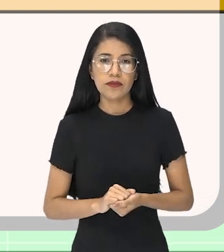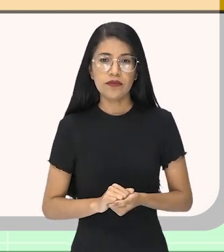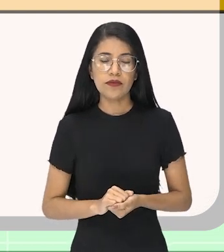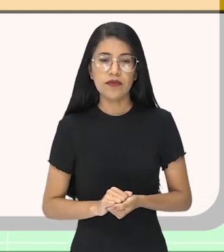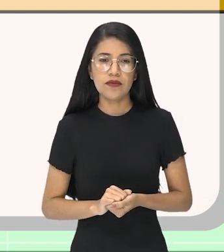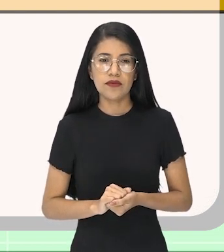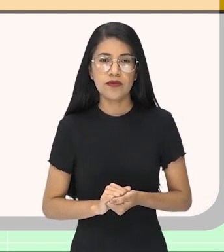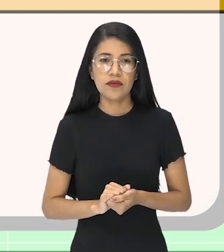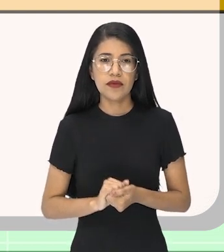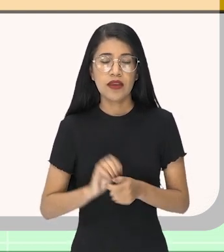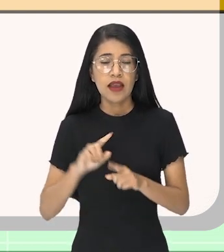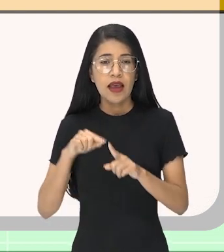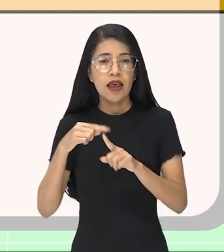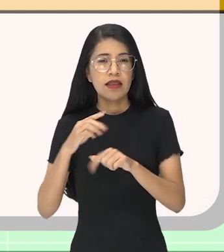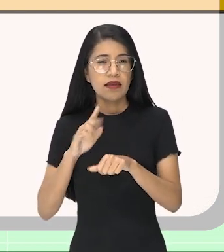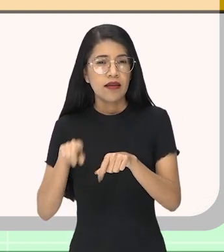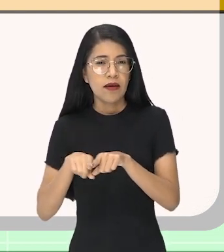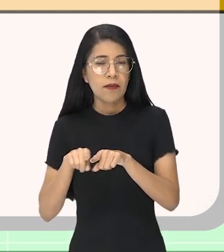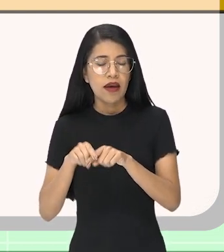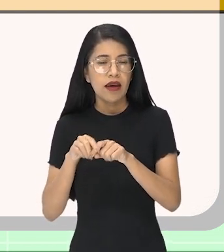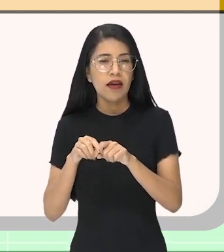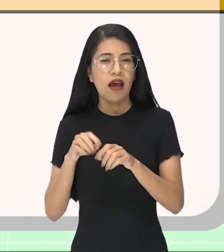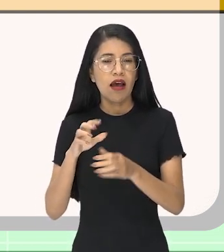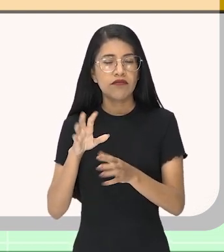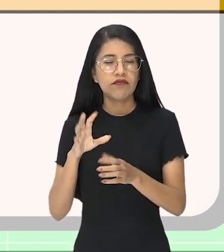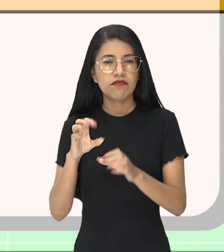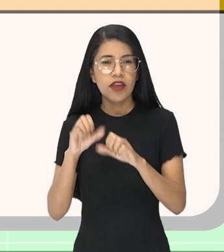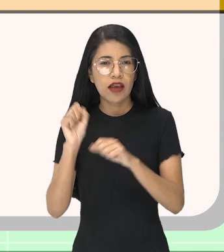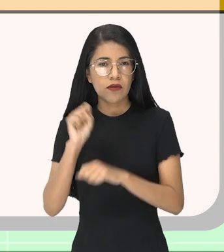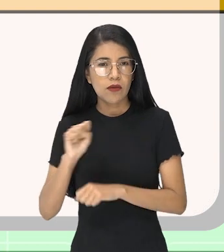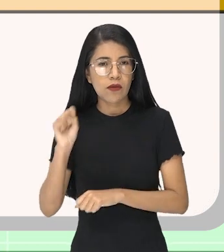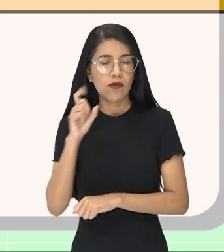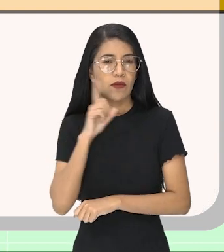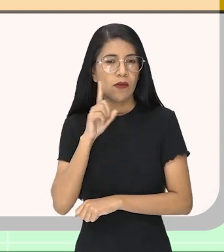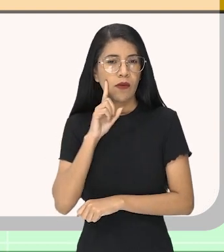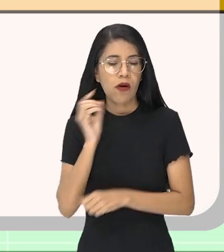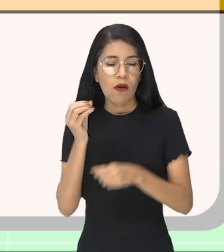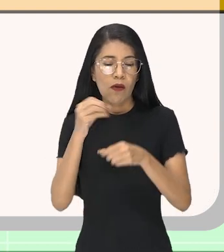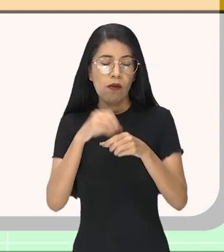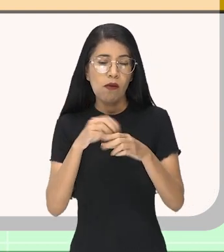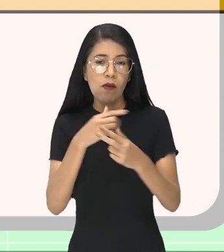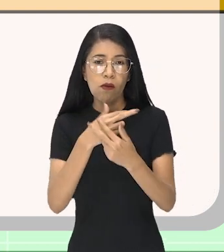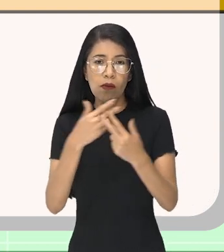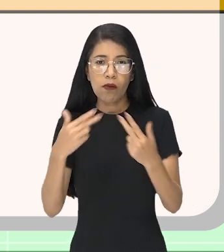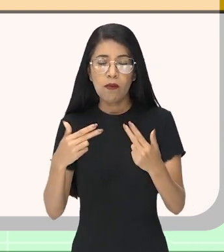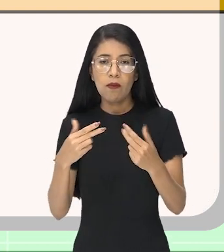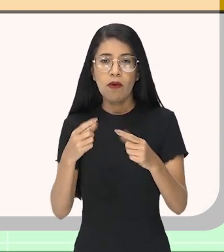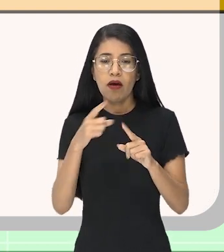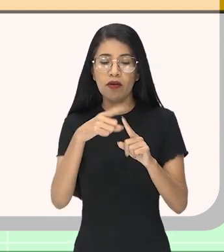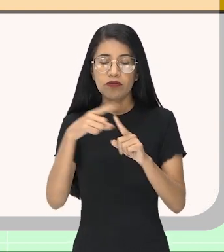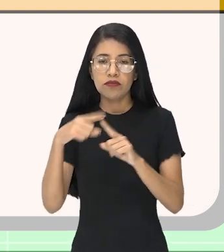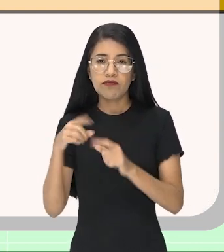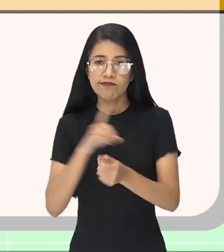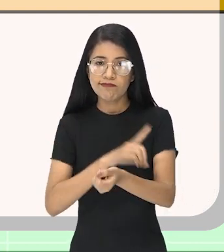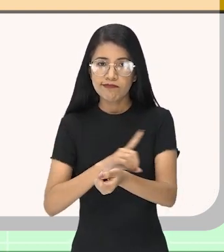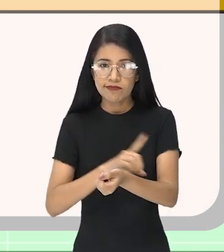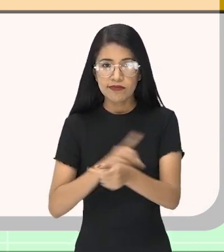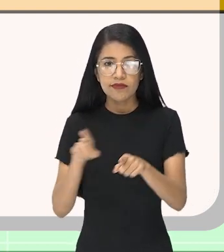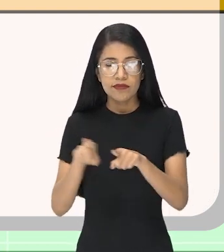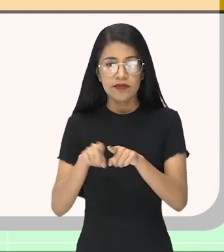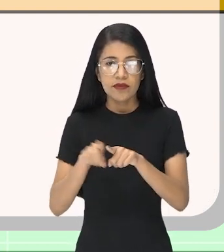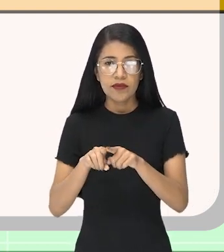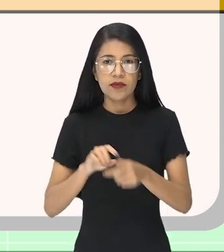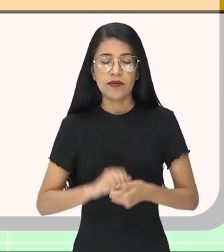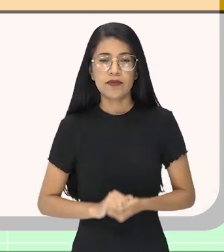Além disso, a Associação Americana de Diabetes também inclui outros tipos de diabetes,